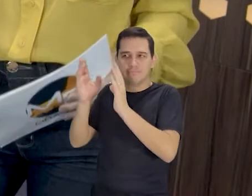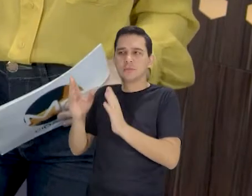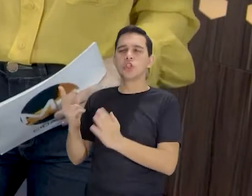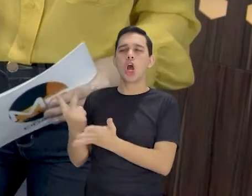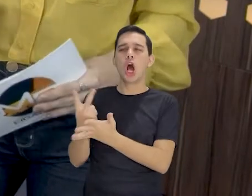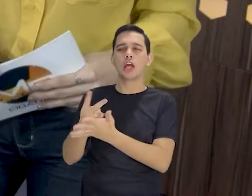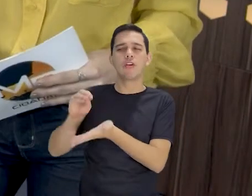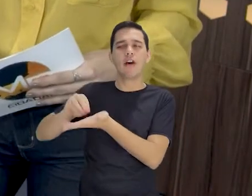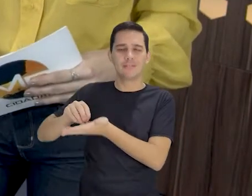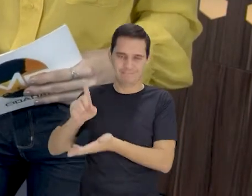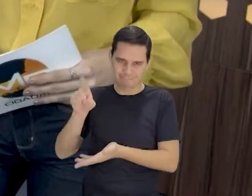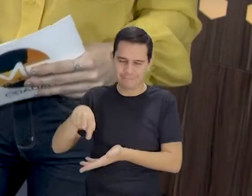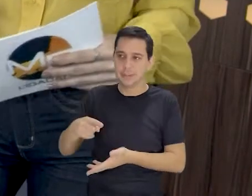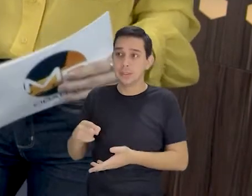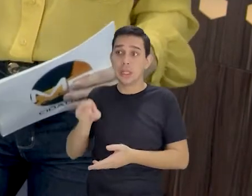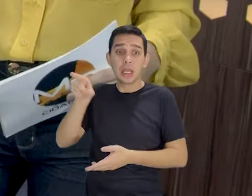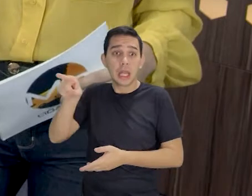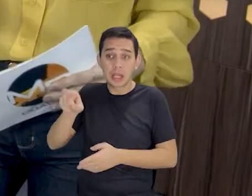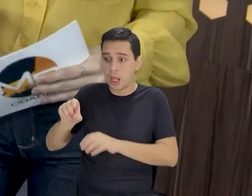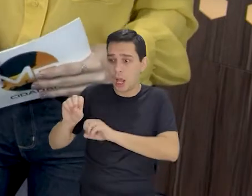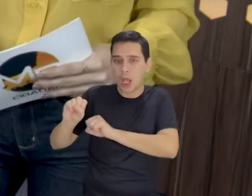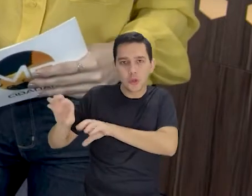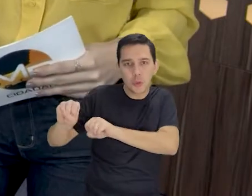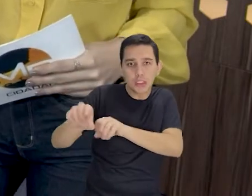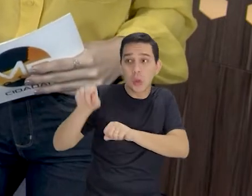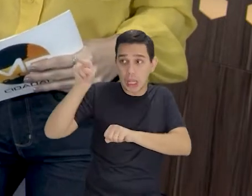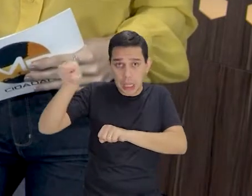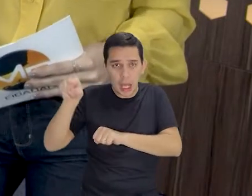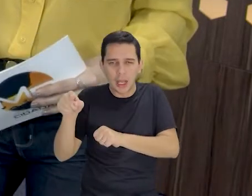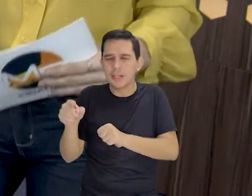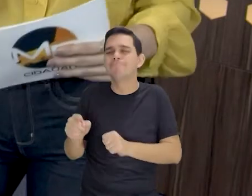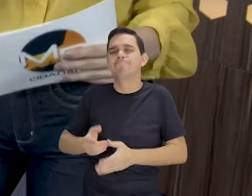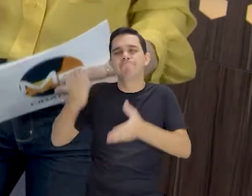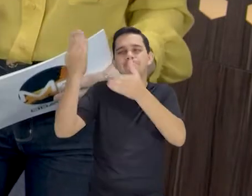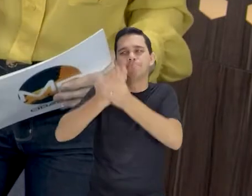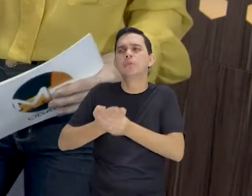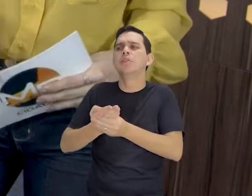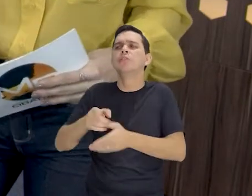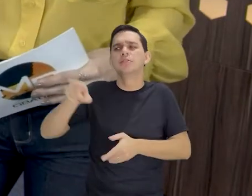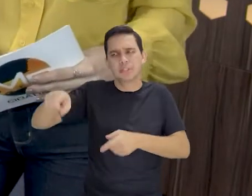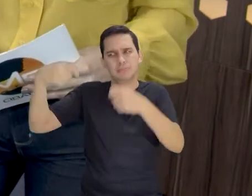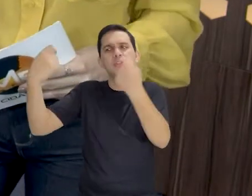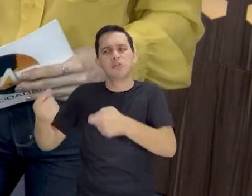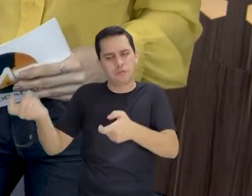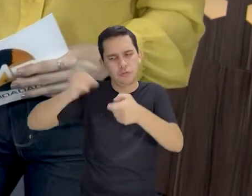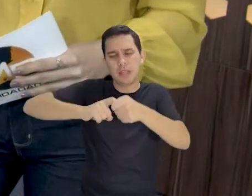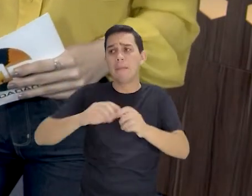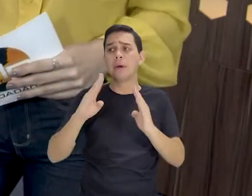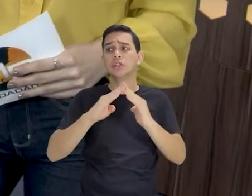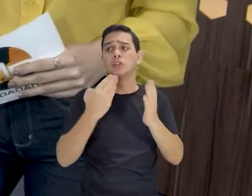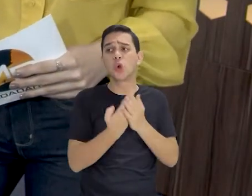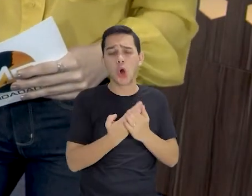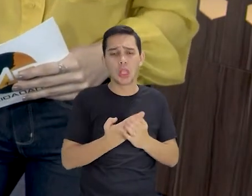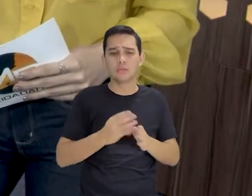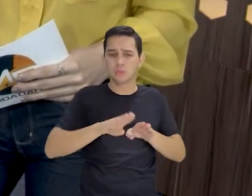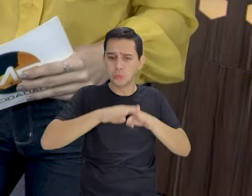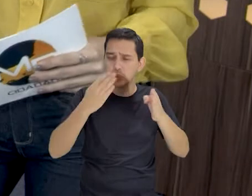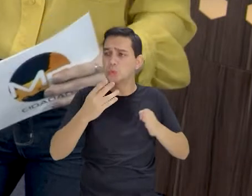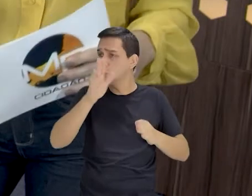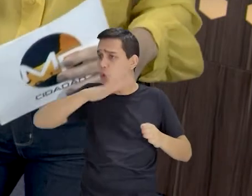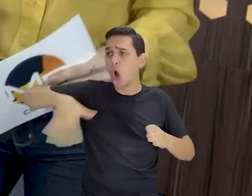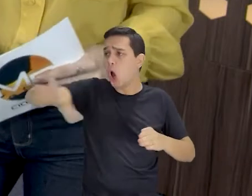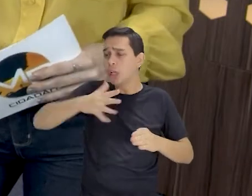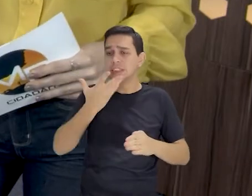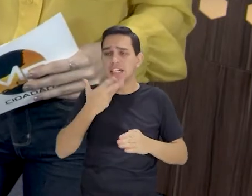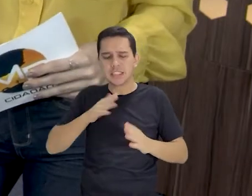de Tutela Coletiva do município ajuizou ação civil pública para a retomada das aulas presenciais nas escolas públicas.